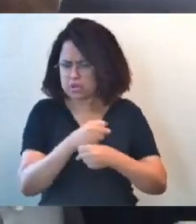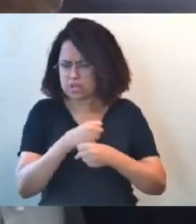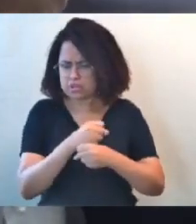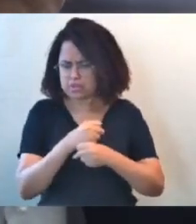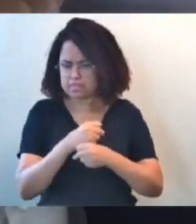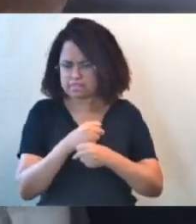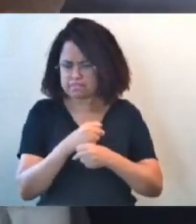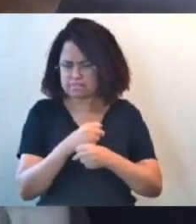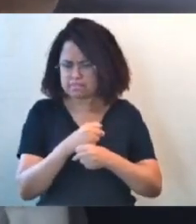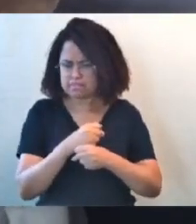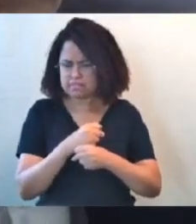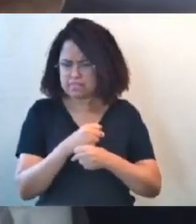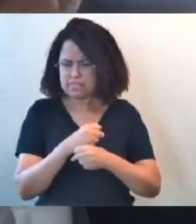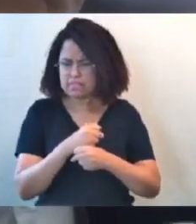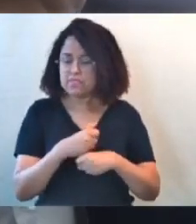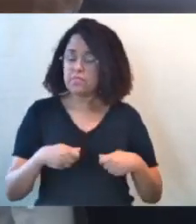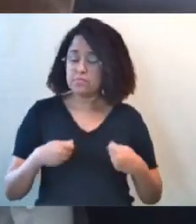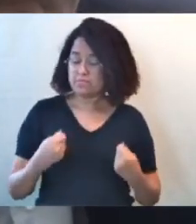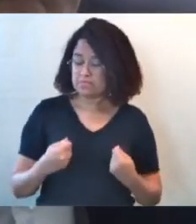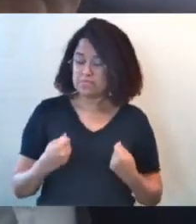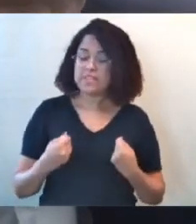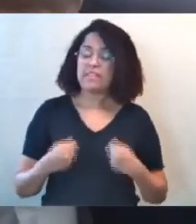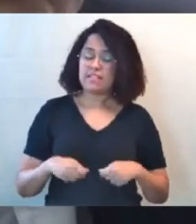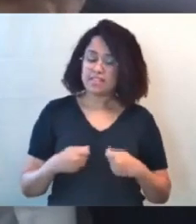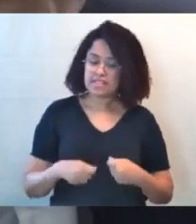encerrar. Assim,